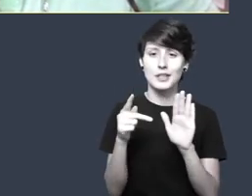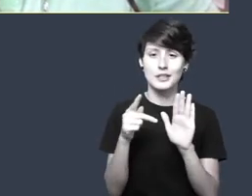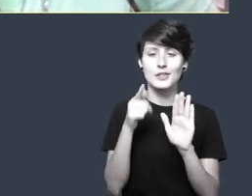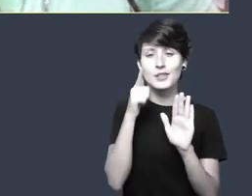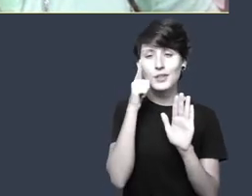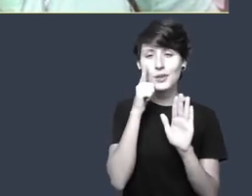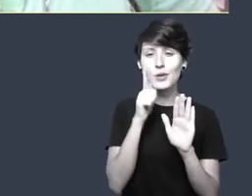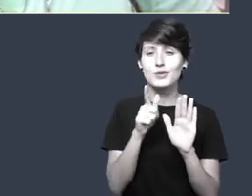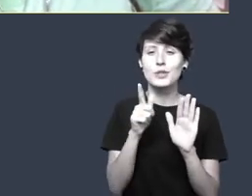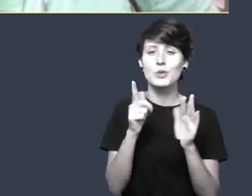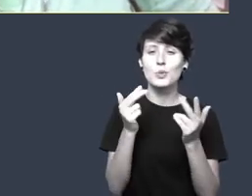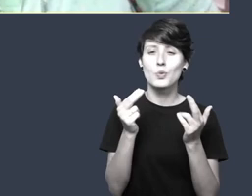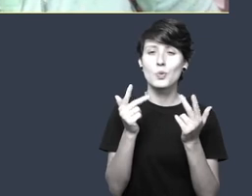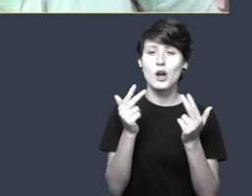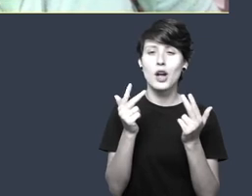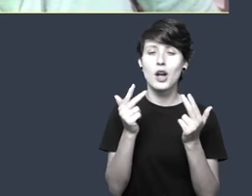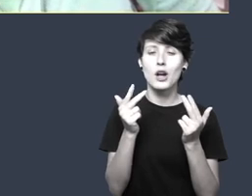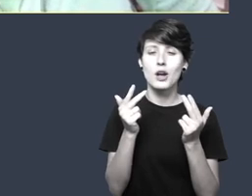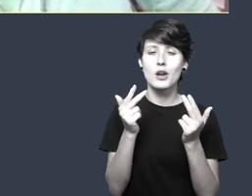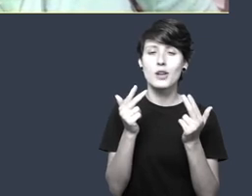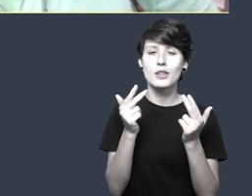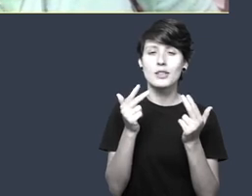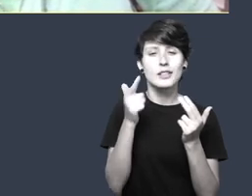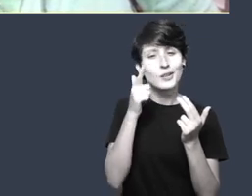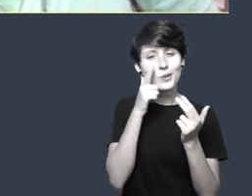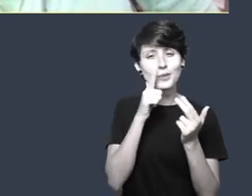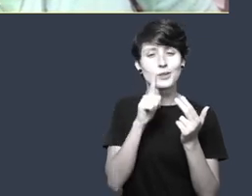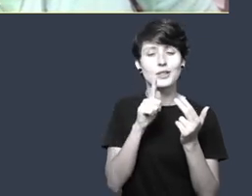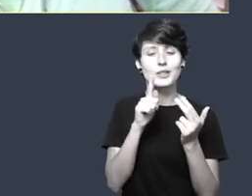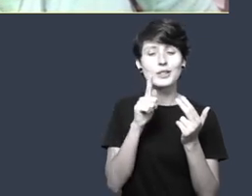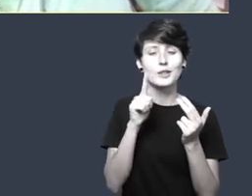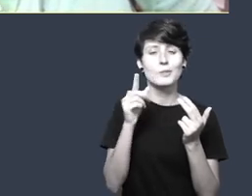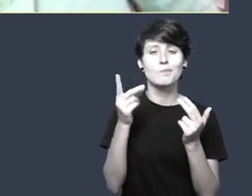uma. Acho que um. Eles ganharam